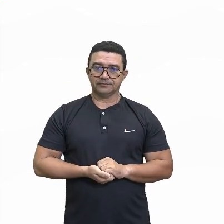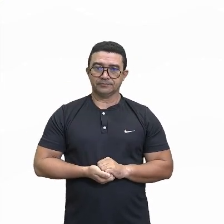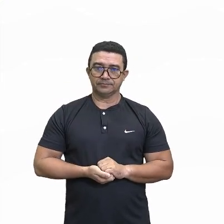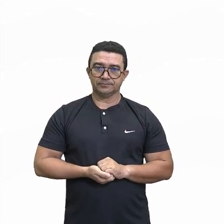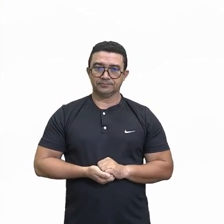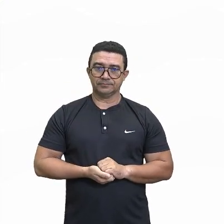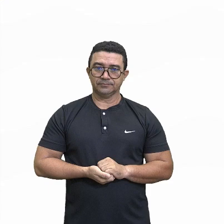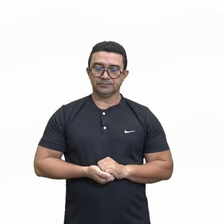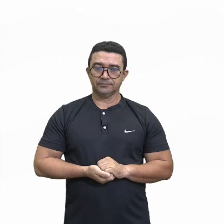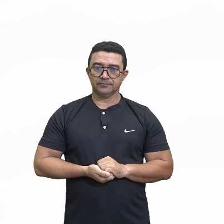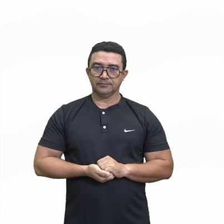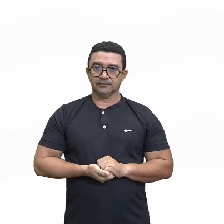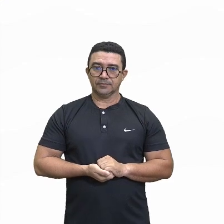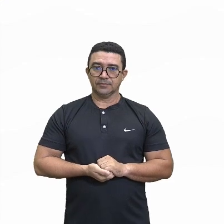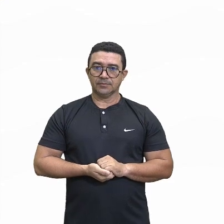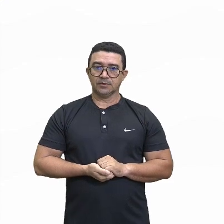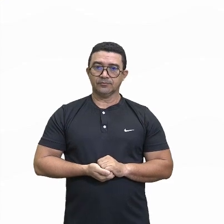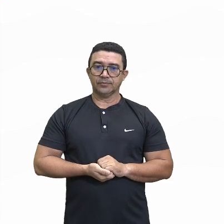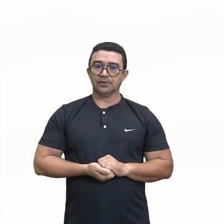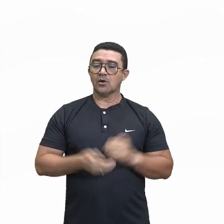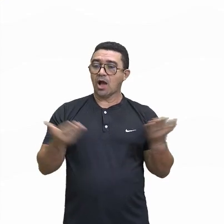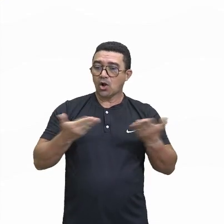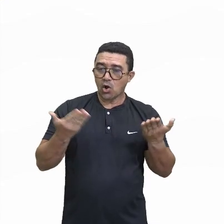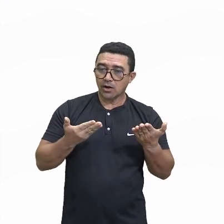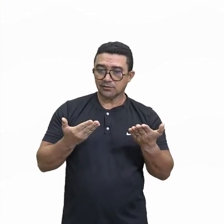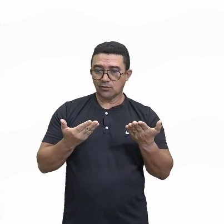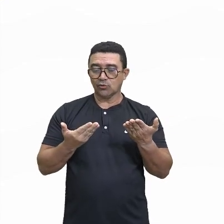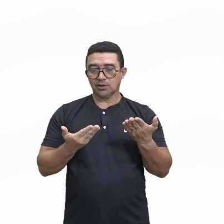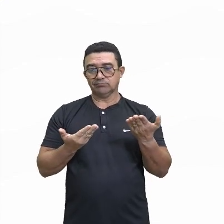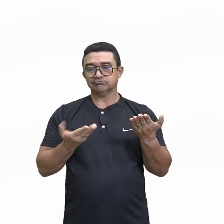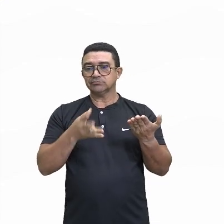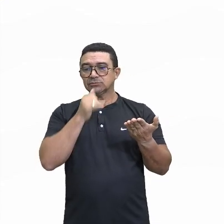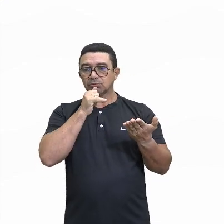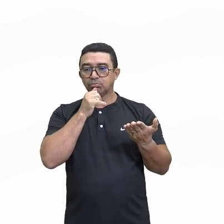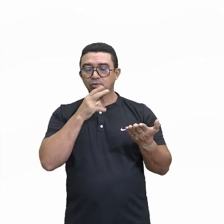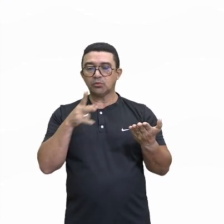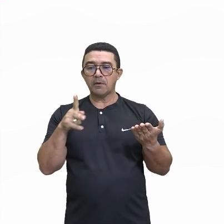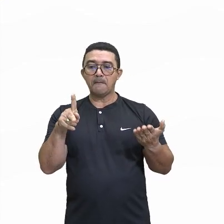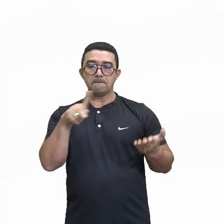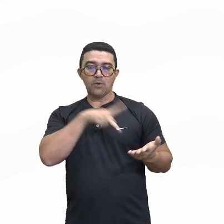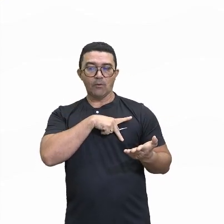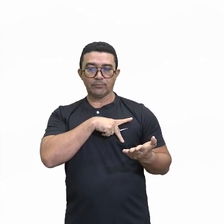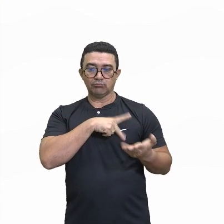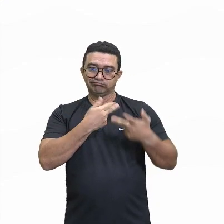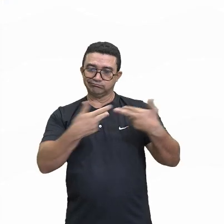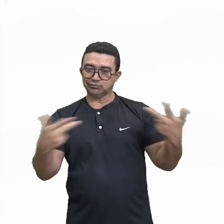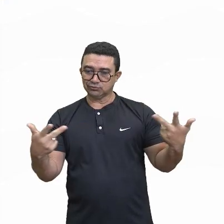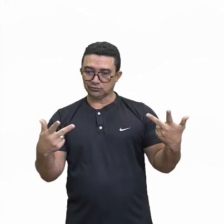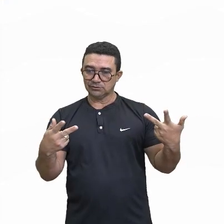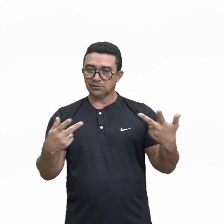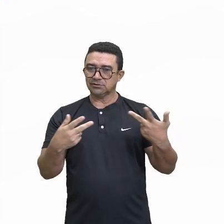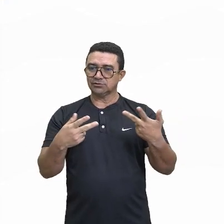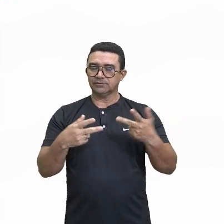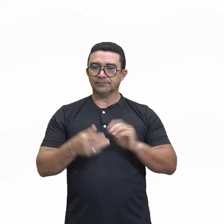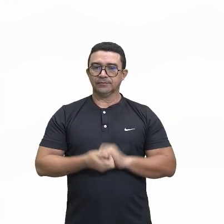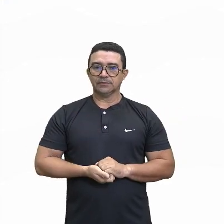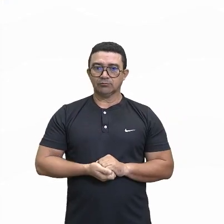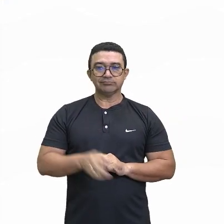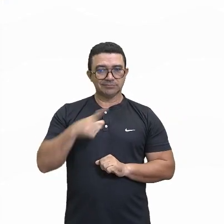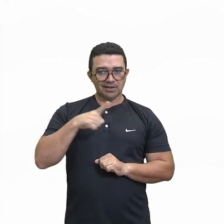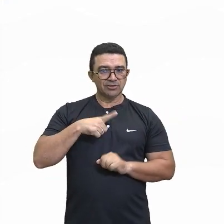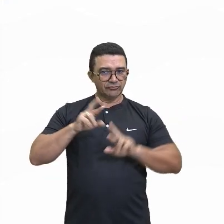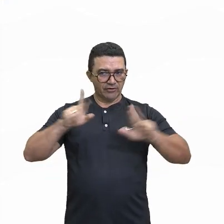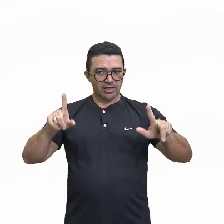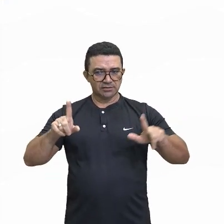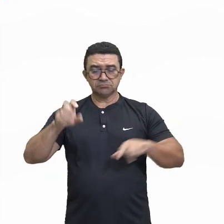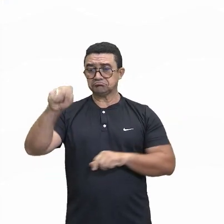ali à economia e agora a de propriedade, não é? Vamos estarmos falando agora. Essas diferenças, pessoal, elas existem,